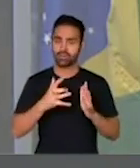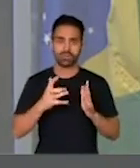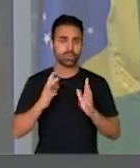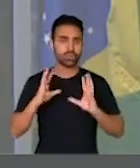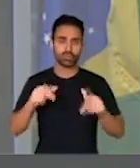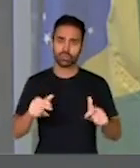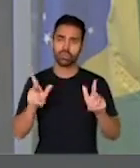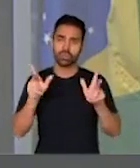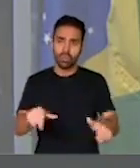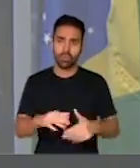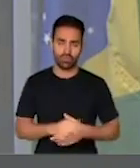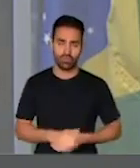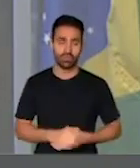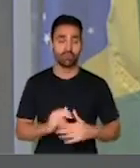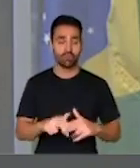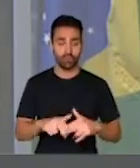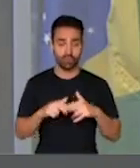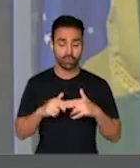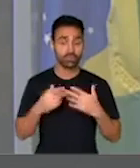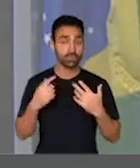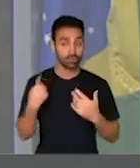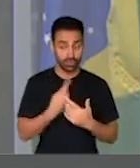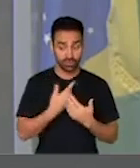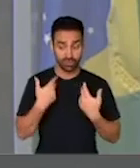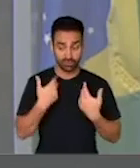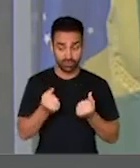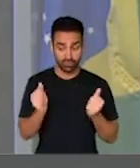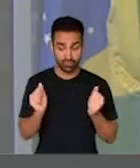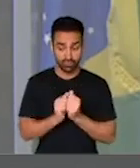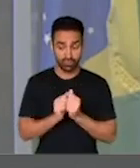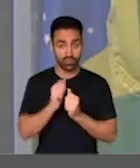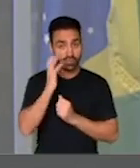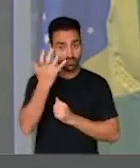mesma coisa. E a gente vai resolver isso junto.